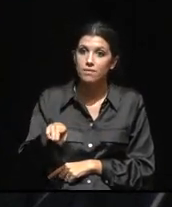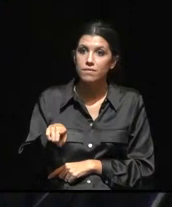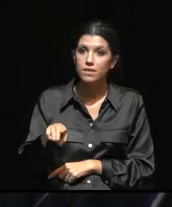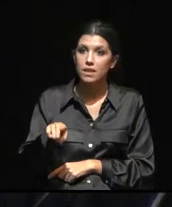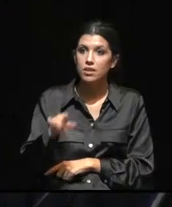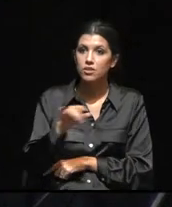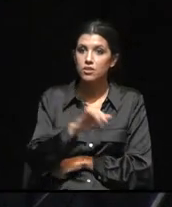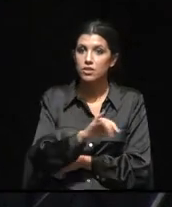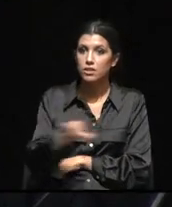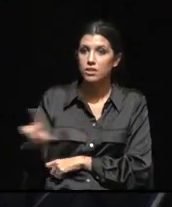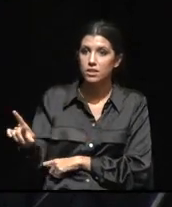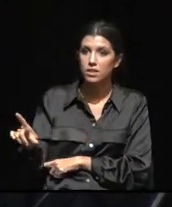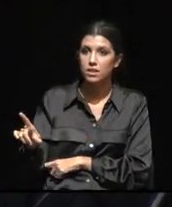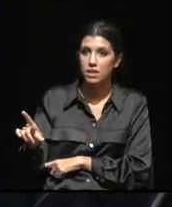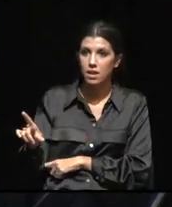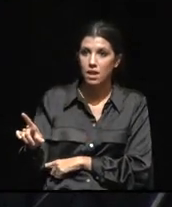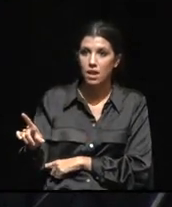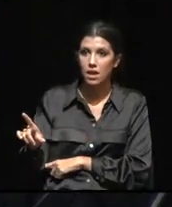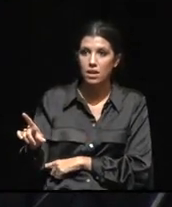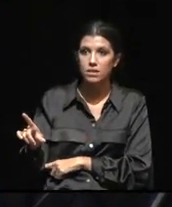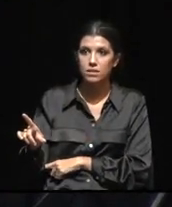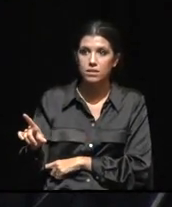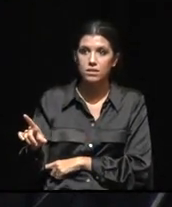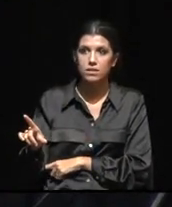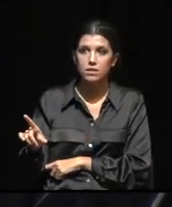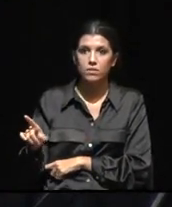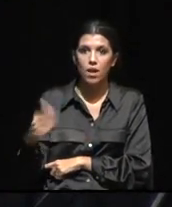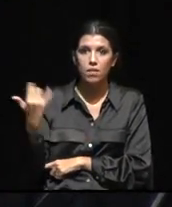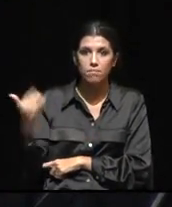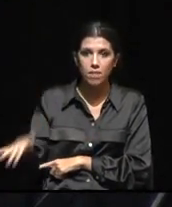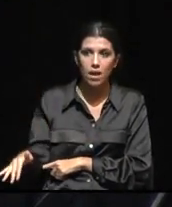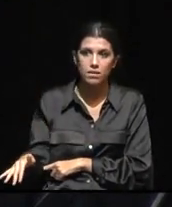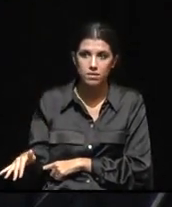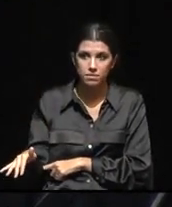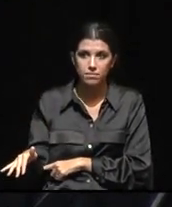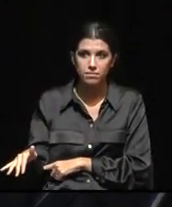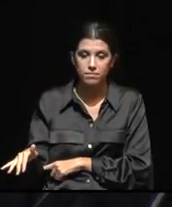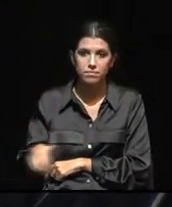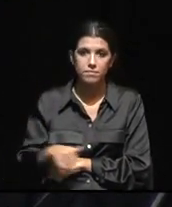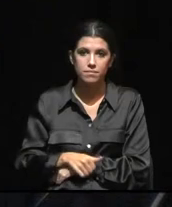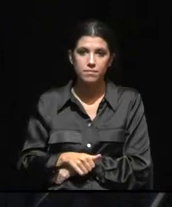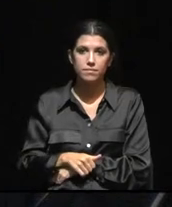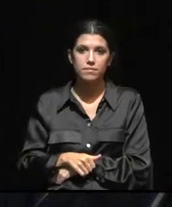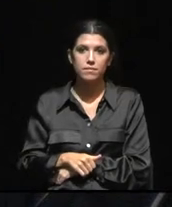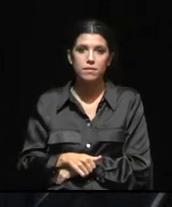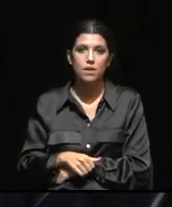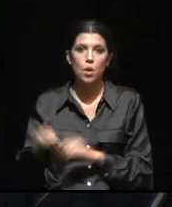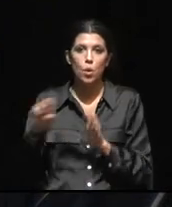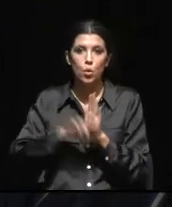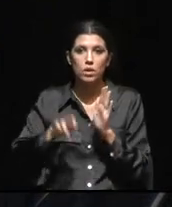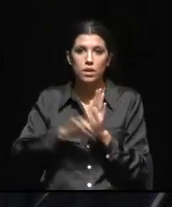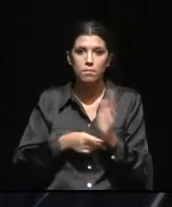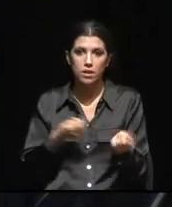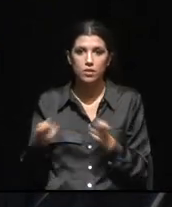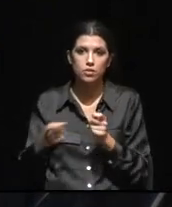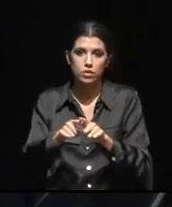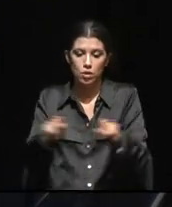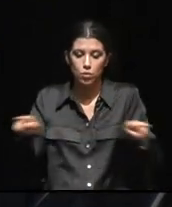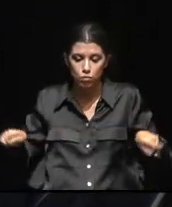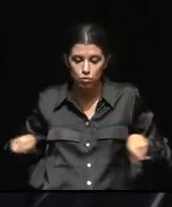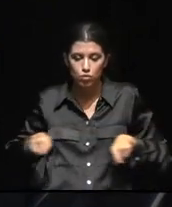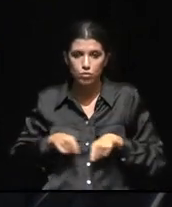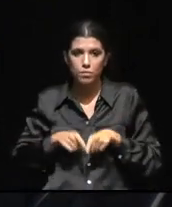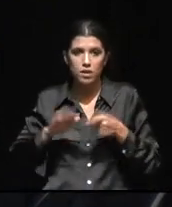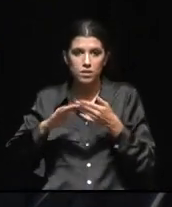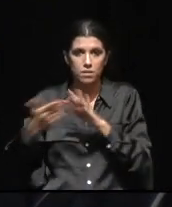iniciativa Liberal abordada de forma incorreta e extemporânea o regulamento atribuição e gestão de espaços não habitacionais em